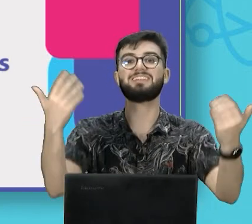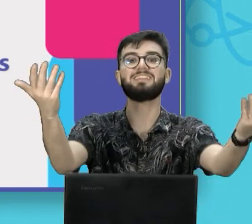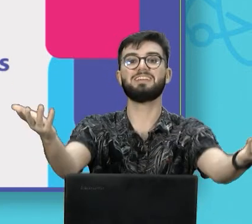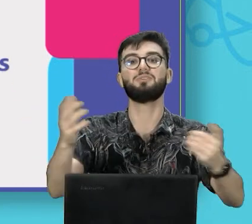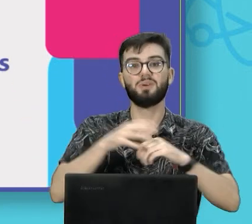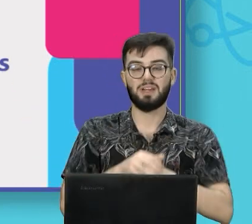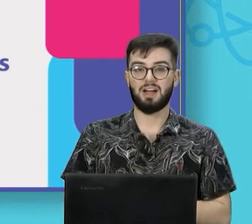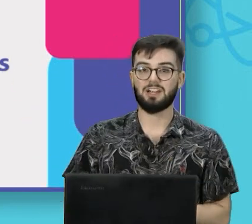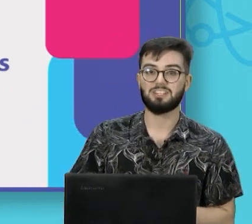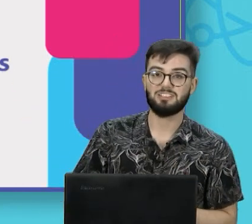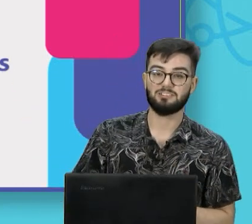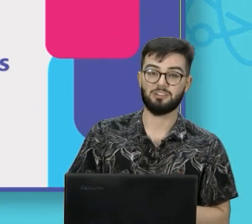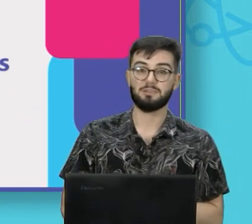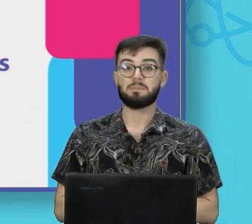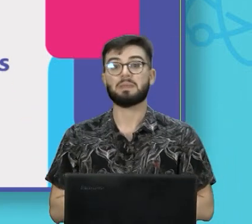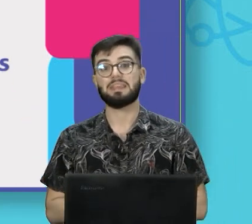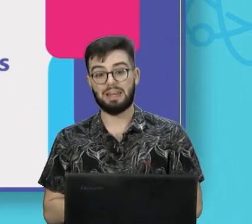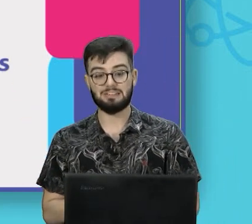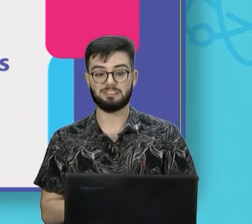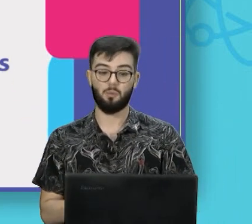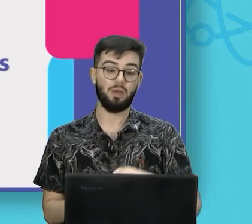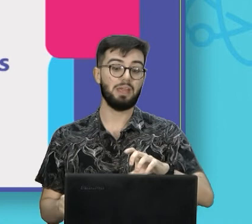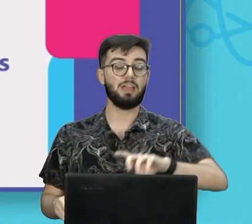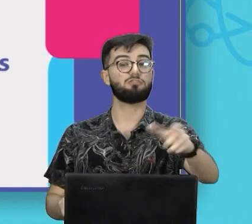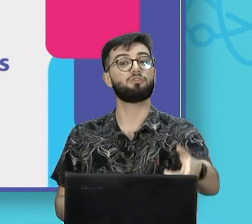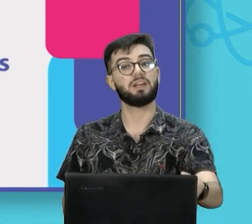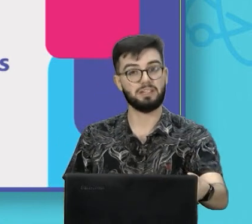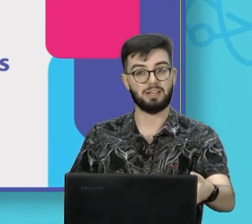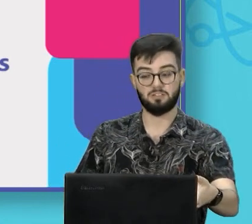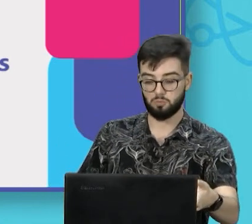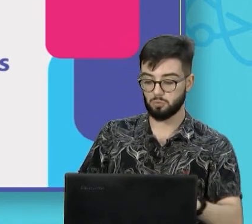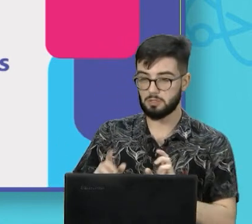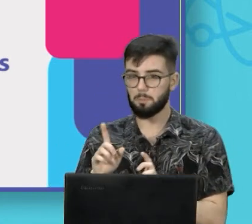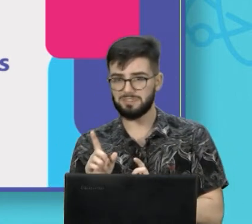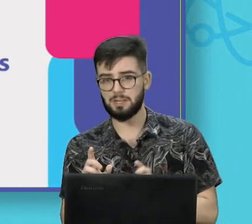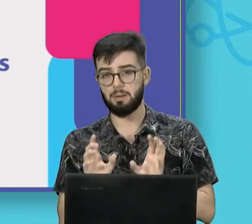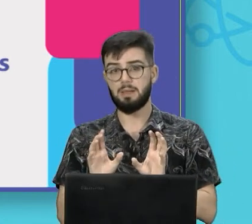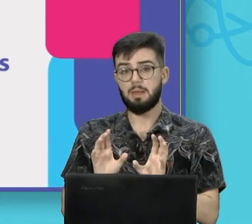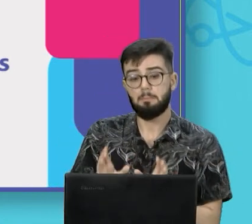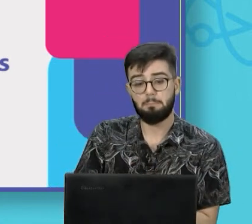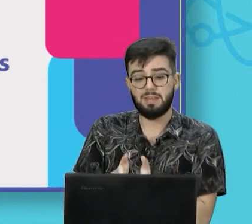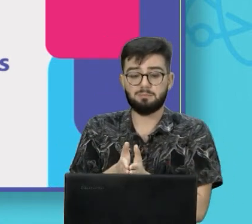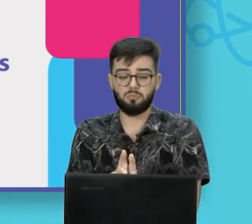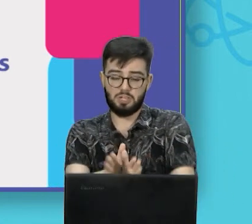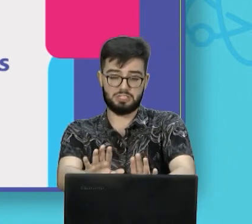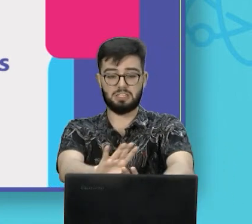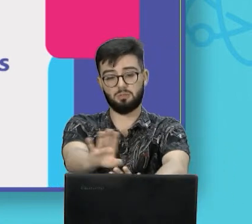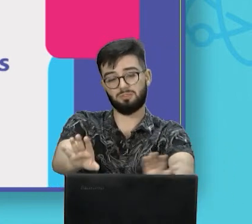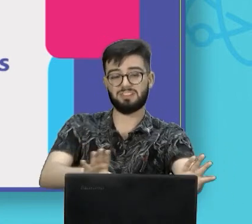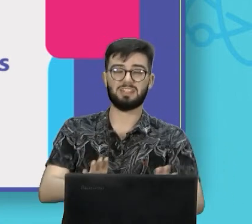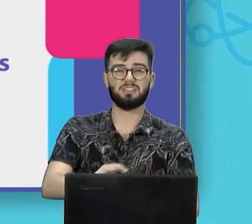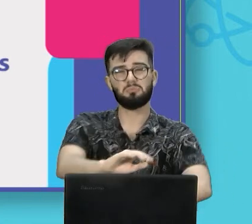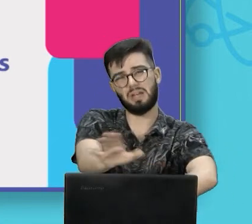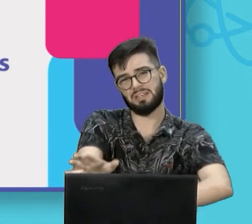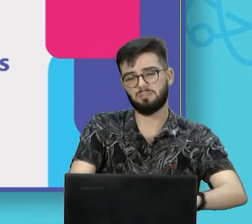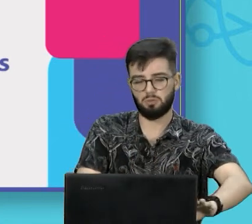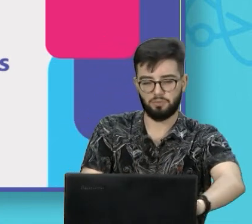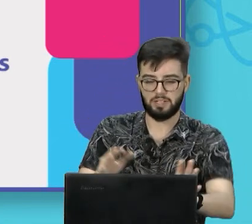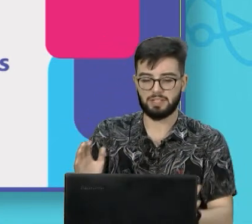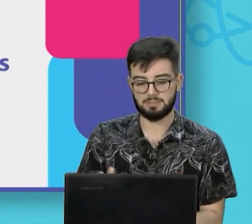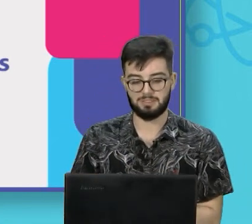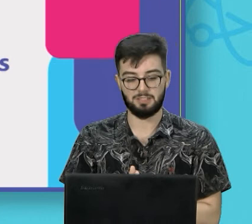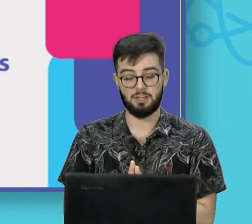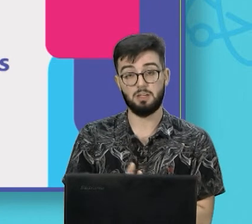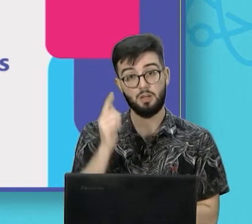amigos dele né decidindo as decisões da Nação eles que Frei Caneca discutir então perceba mesmo se a gente não tivesse entendendo